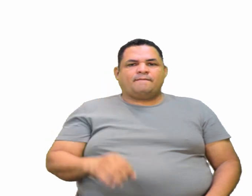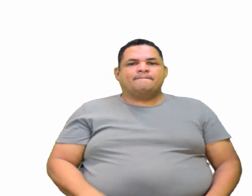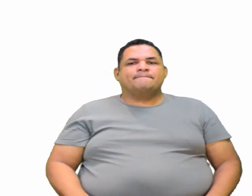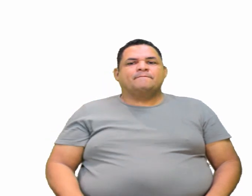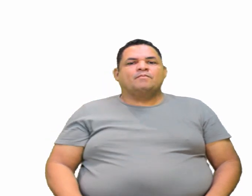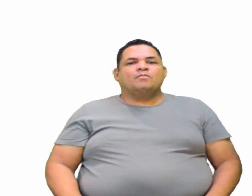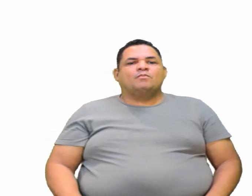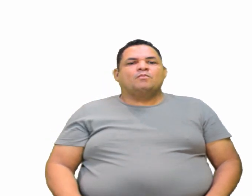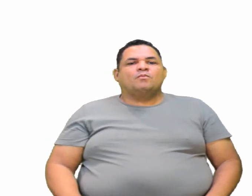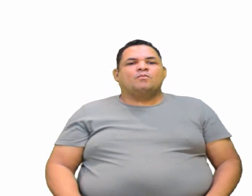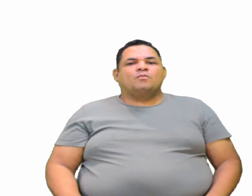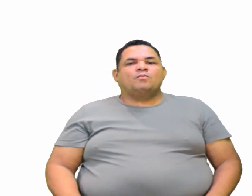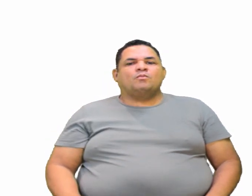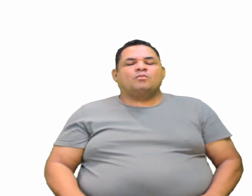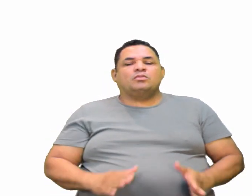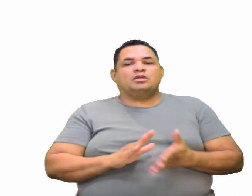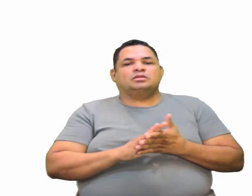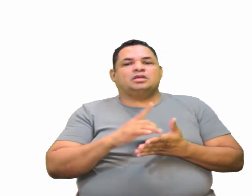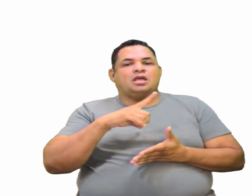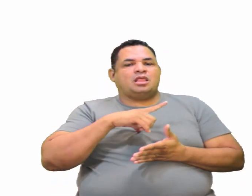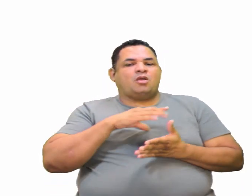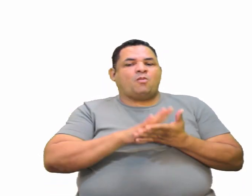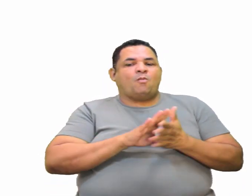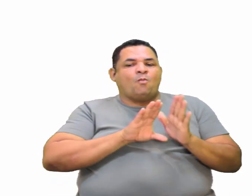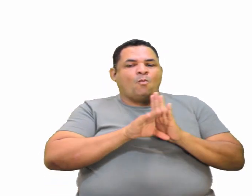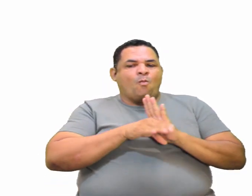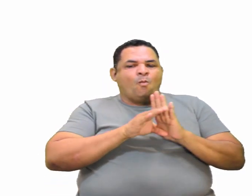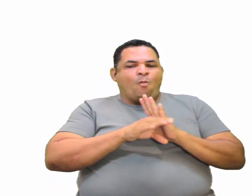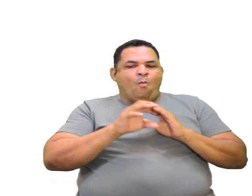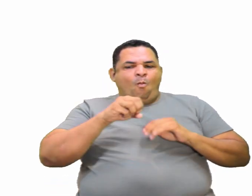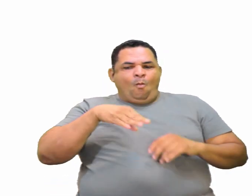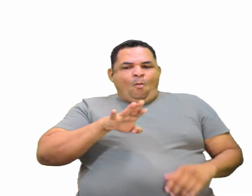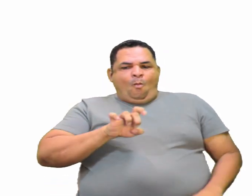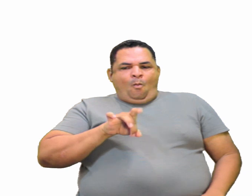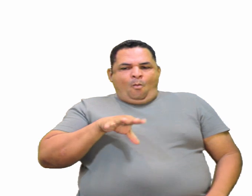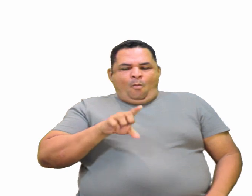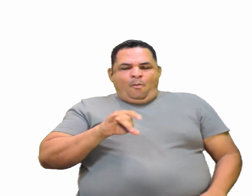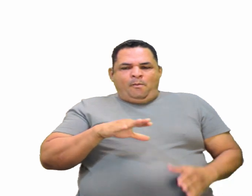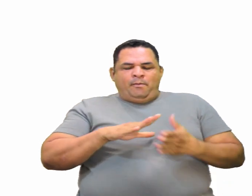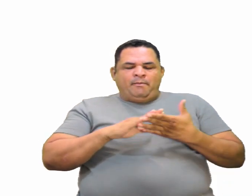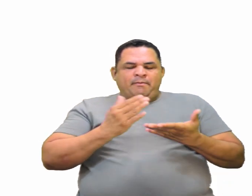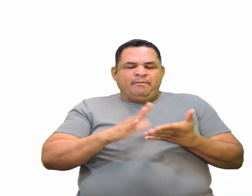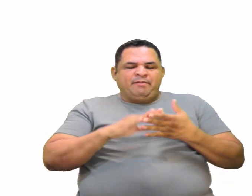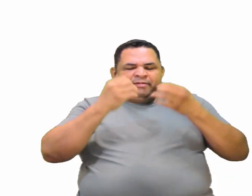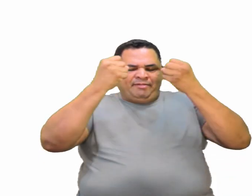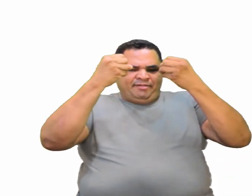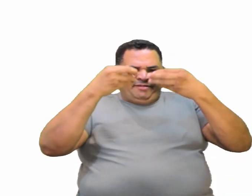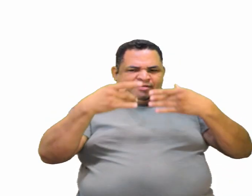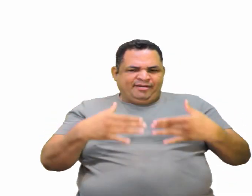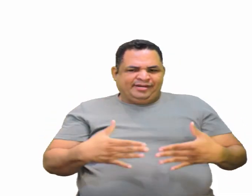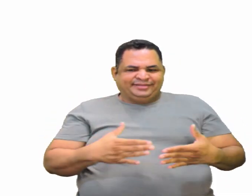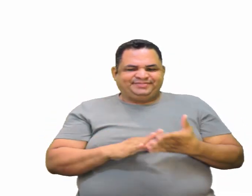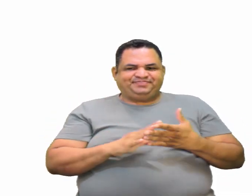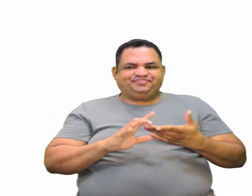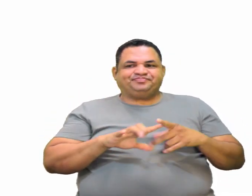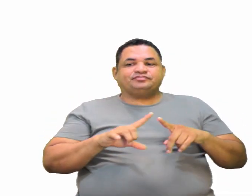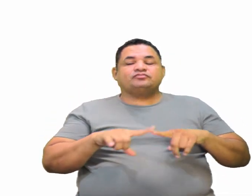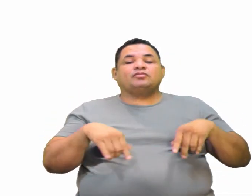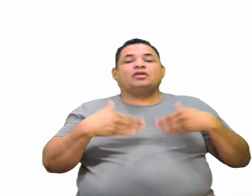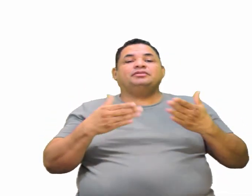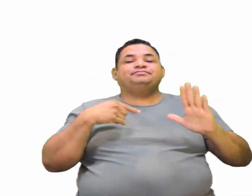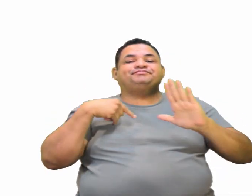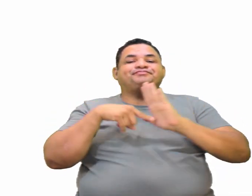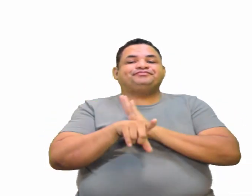já começa com o conceito do mimetismo. Só que o que ele quer saber? Ele arrodeou, mas ele quer saber o